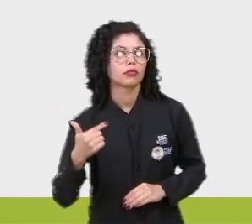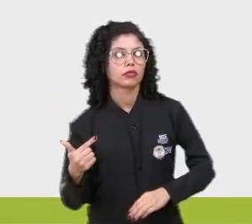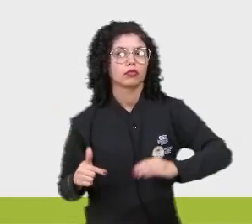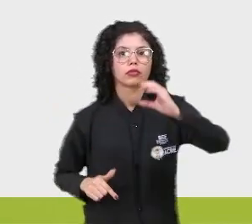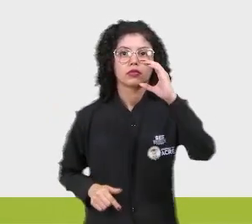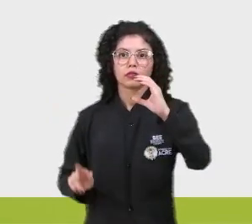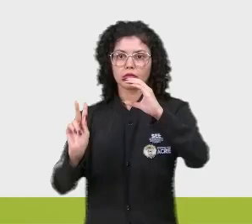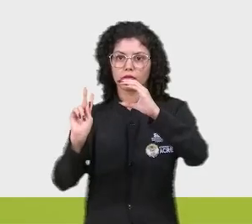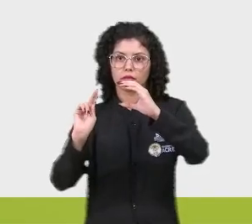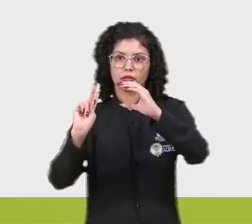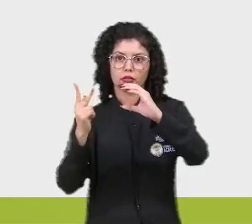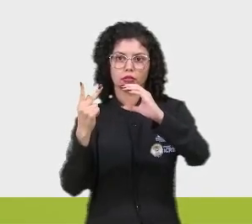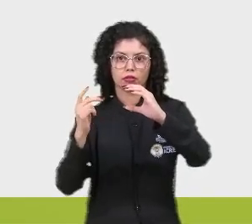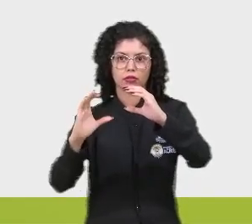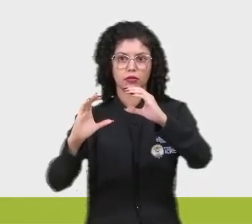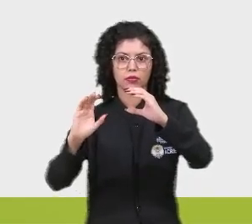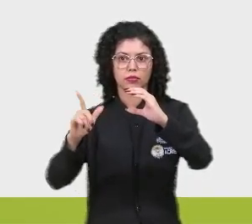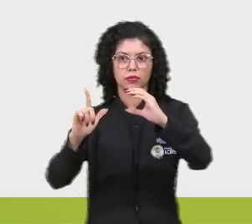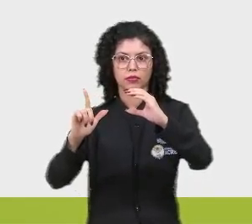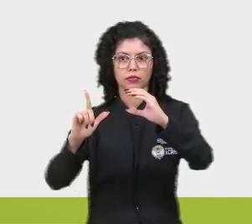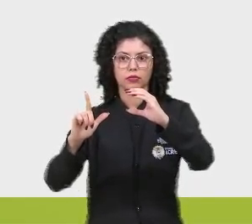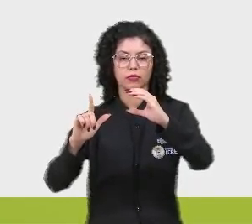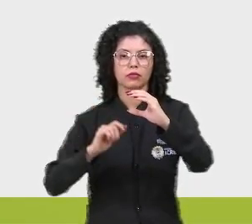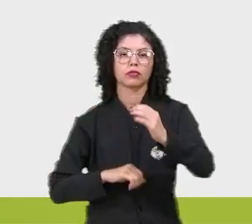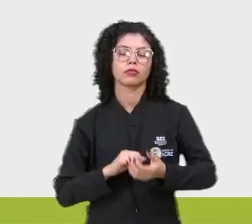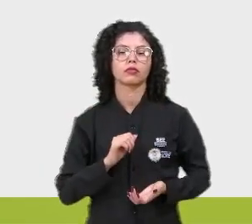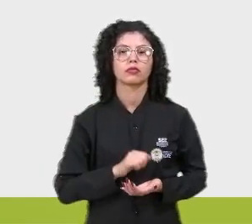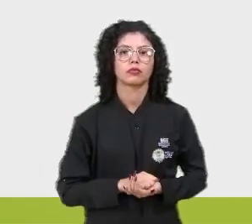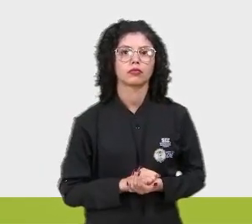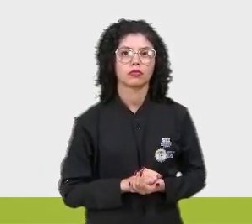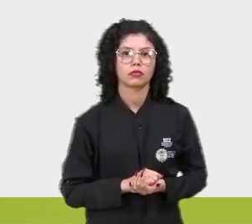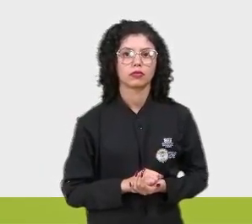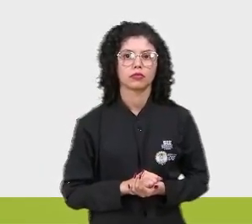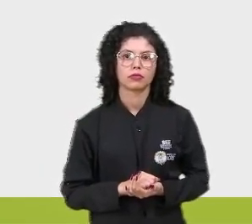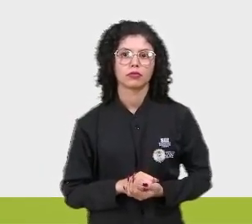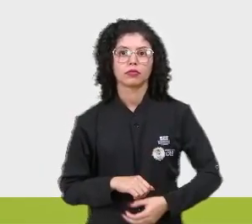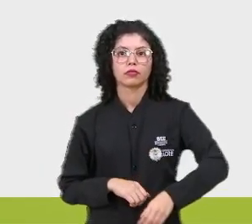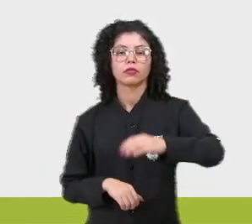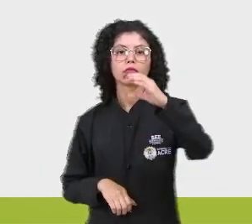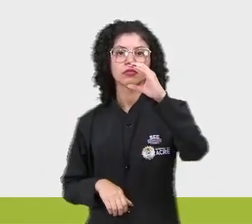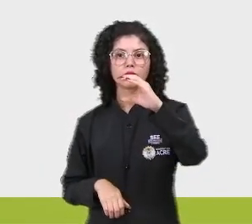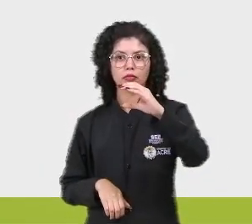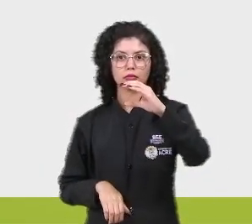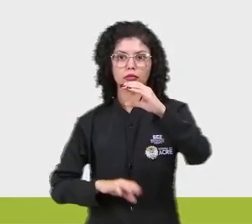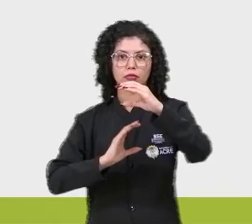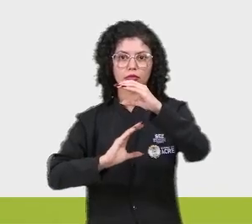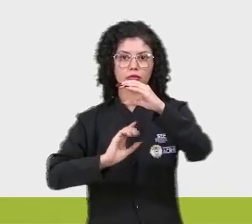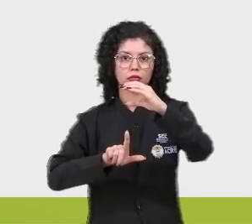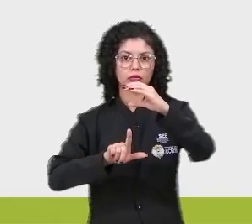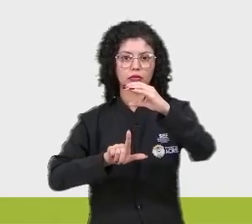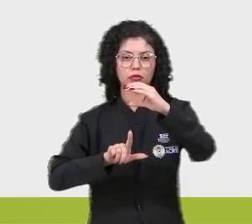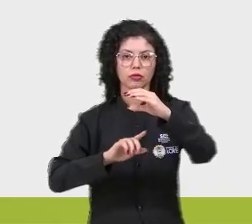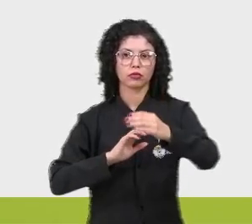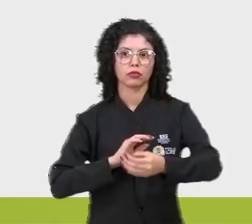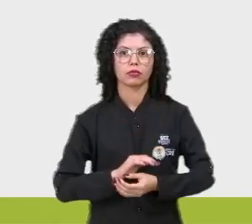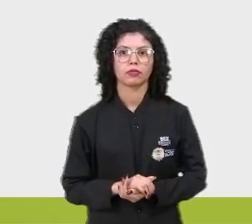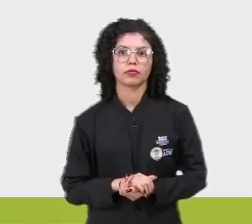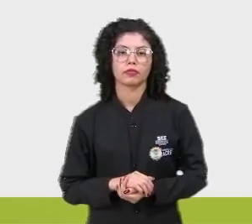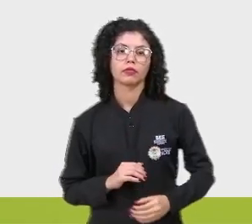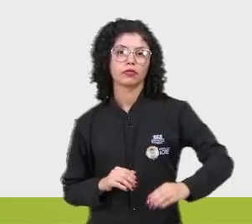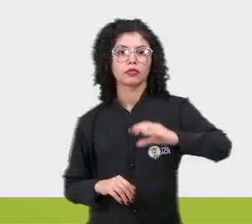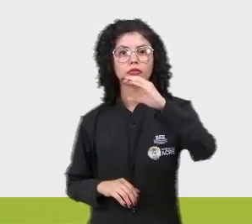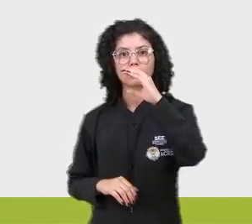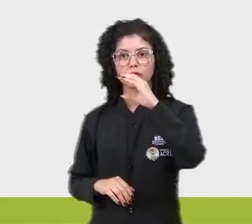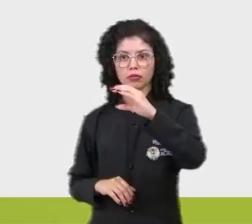segundo exemplo, o cloro ele está mais ao lado direito. No terceiro exemplo, o cloro está na parte de